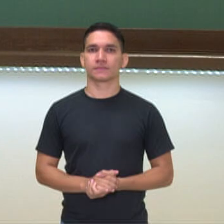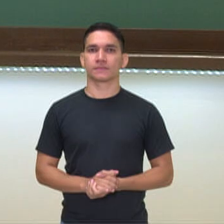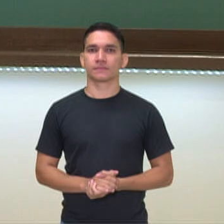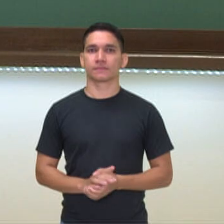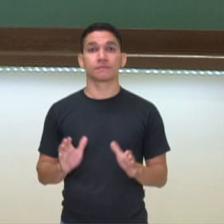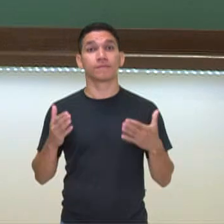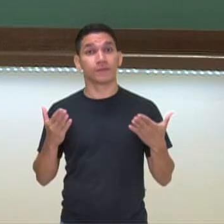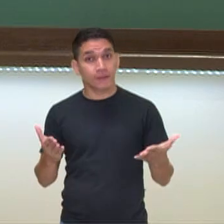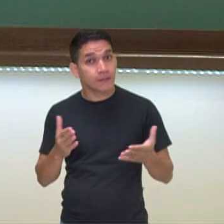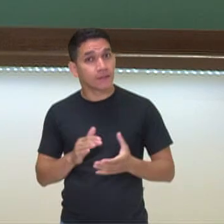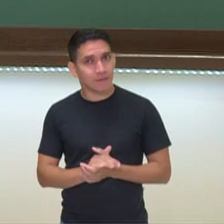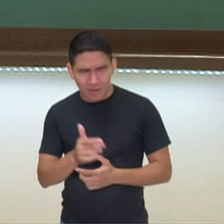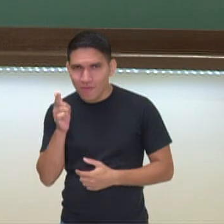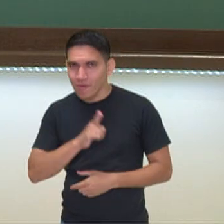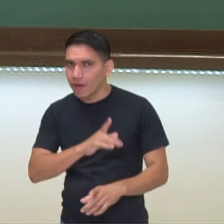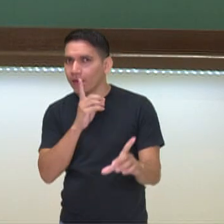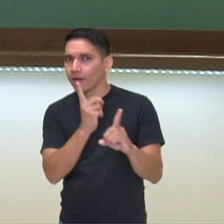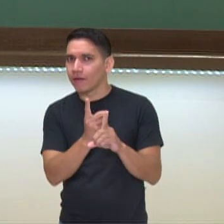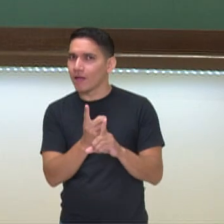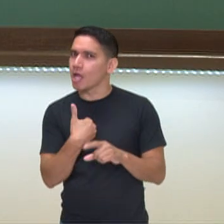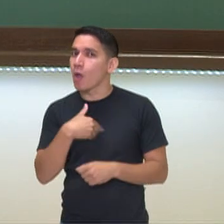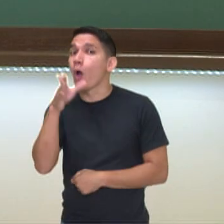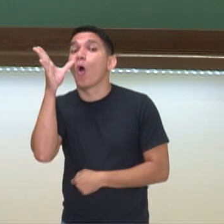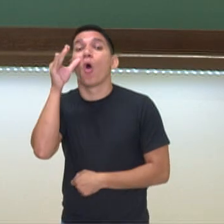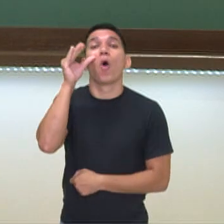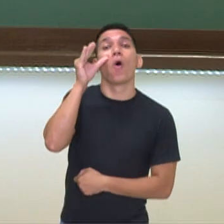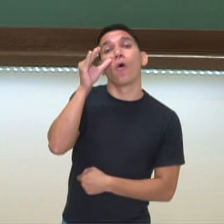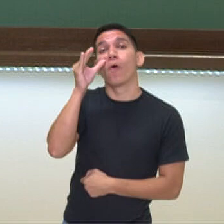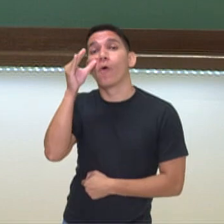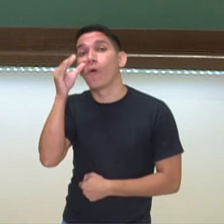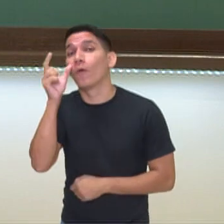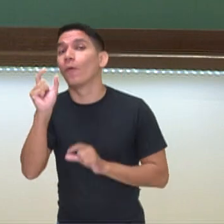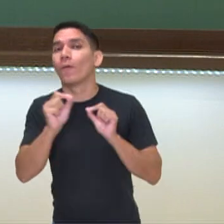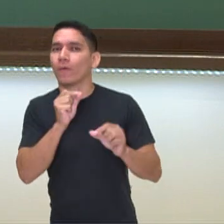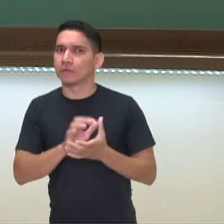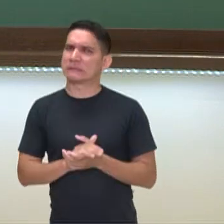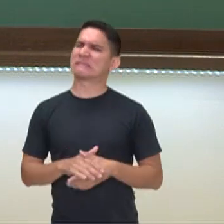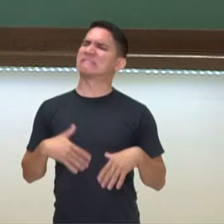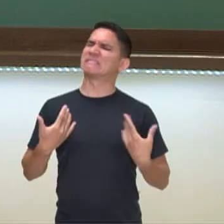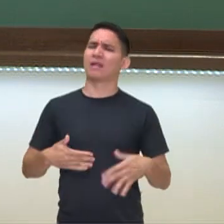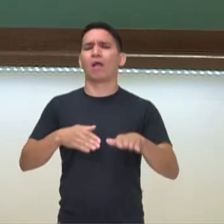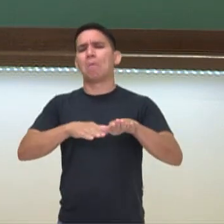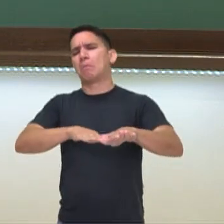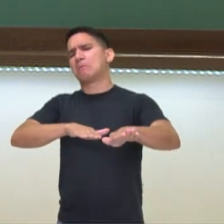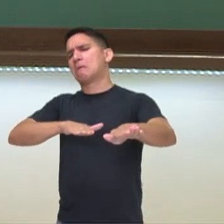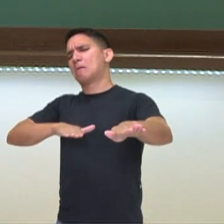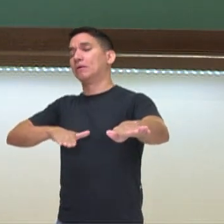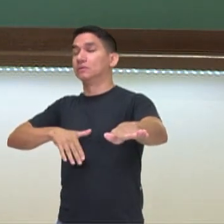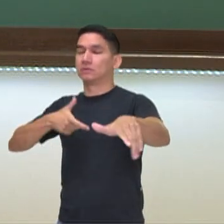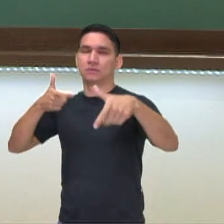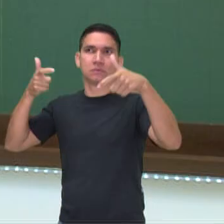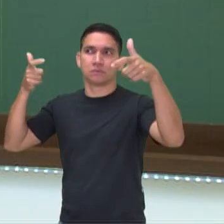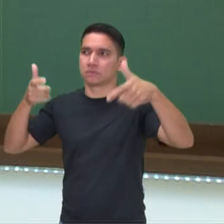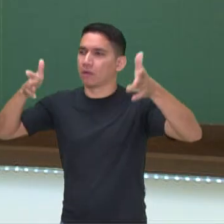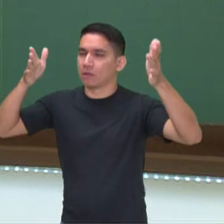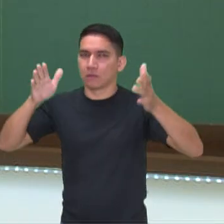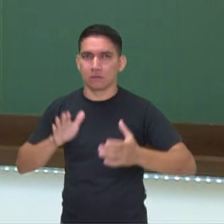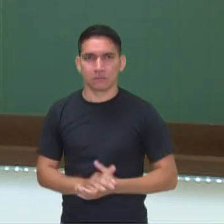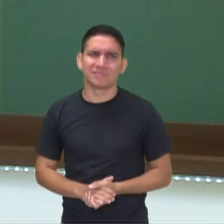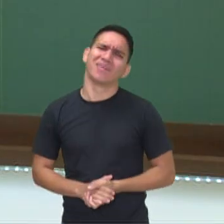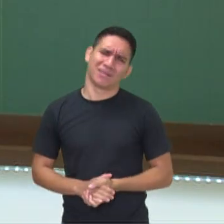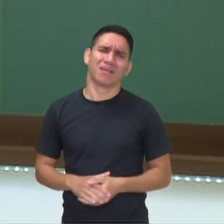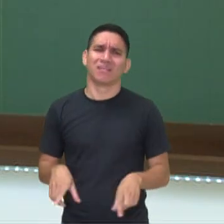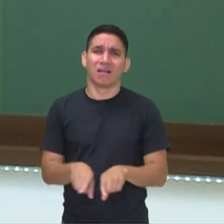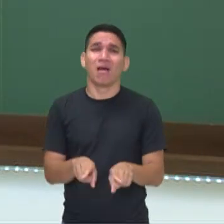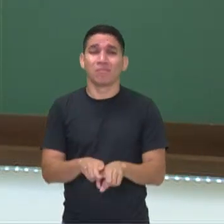E aí, galerinha, conseguiram? Tô curiosa para saber, hein? Congestionamento é muito chato, né? Olha só, tanto no carro, no